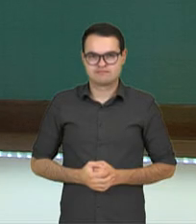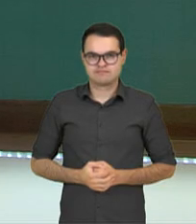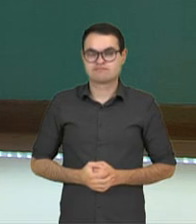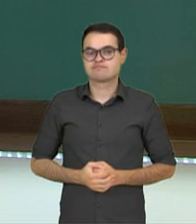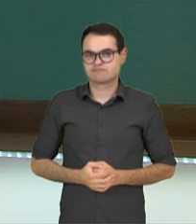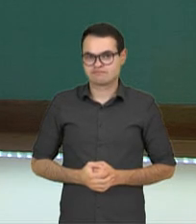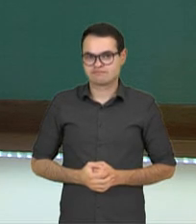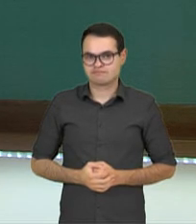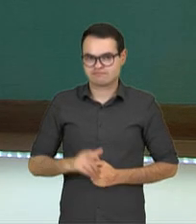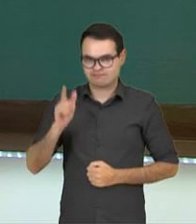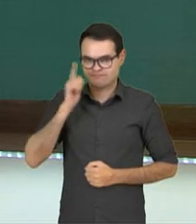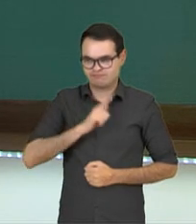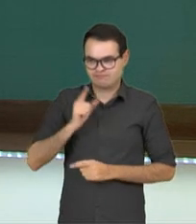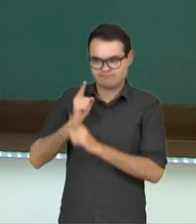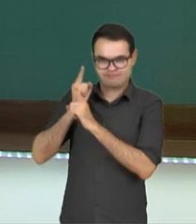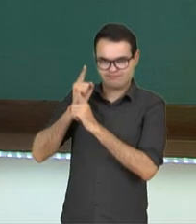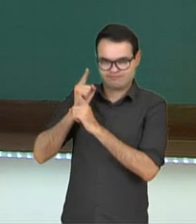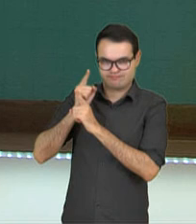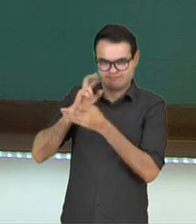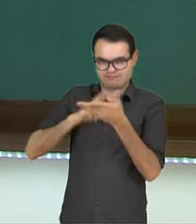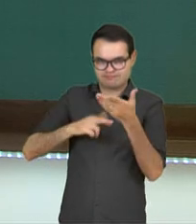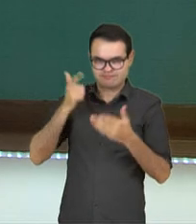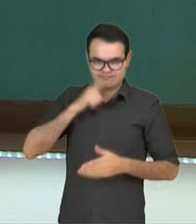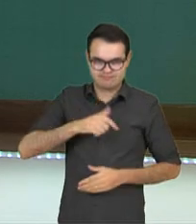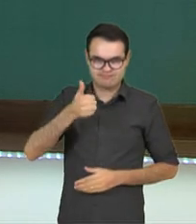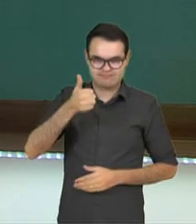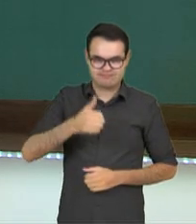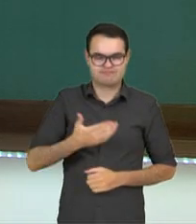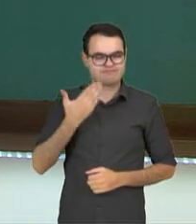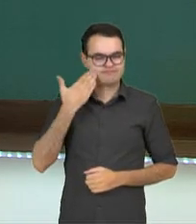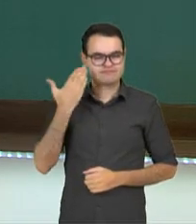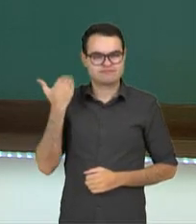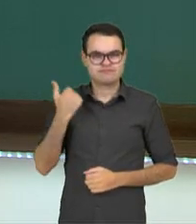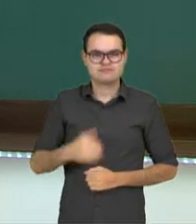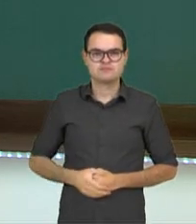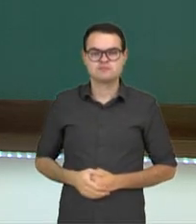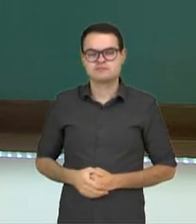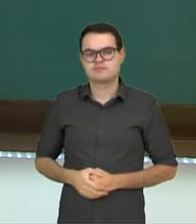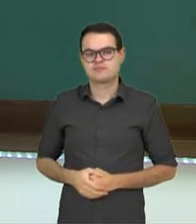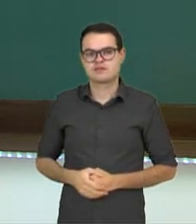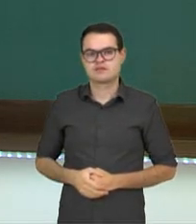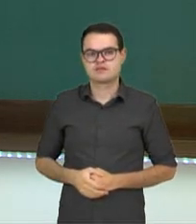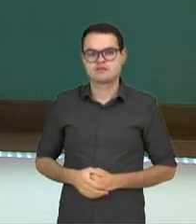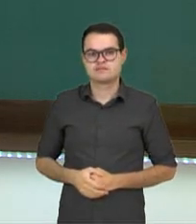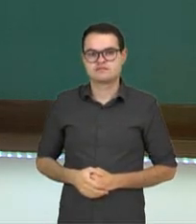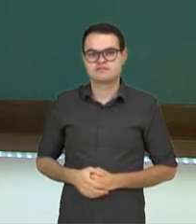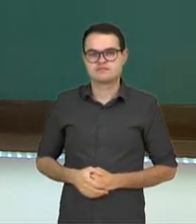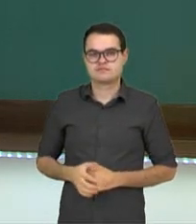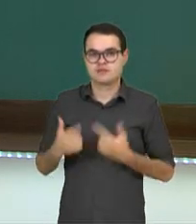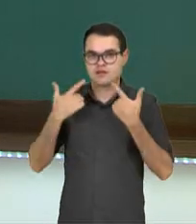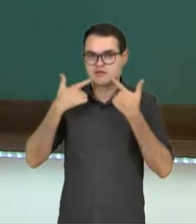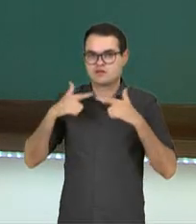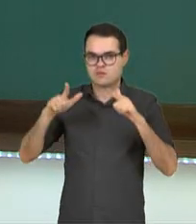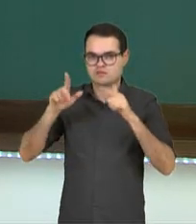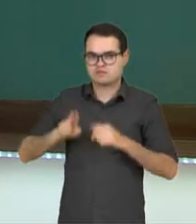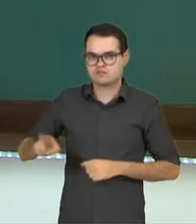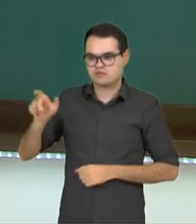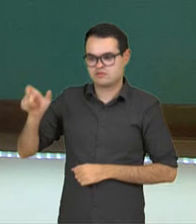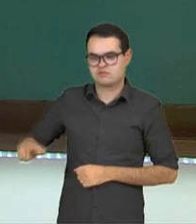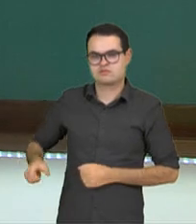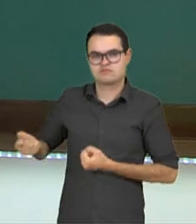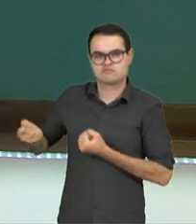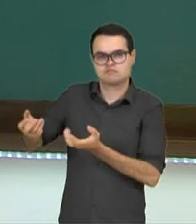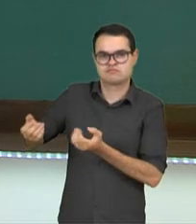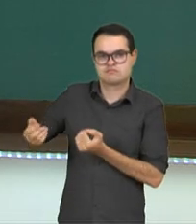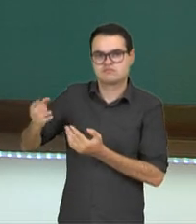E aí, será que você descobriu essa? Vamos ver? Então, o trecho é o seguinte, a linguagem usada pelo autor do depoimento